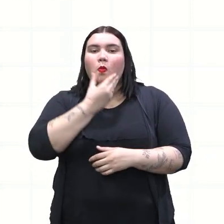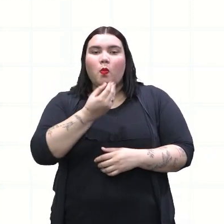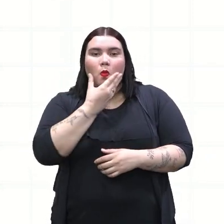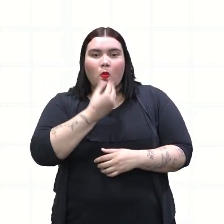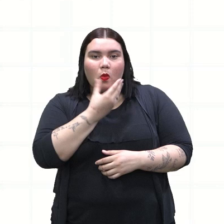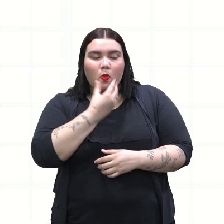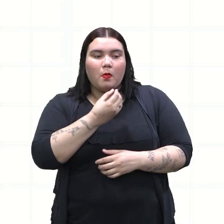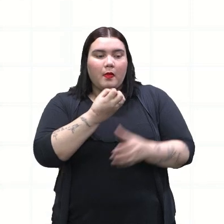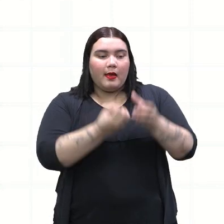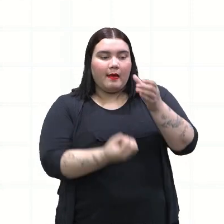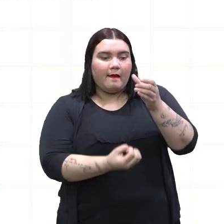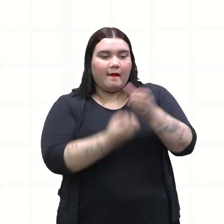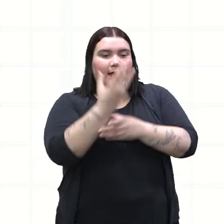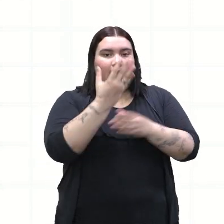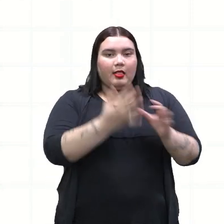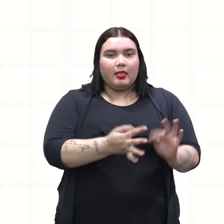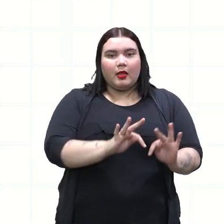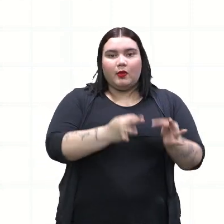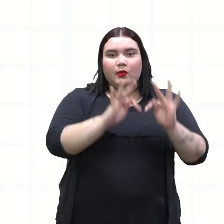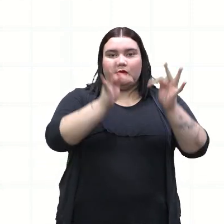por inteligência